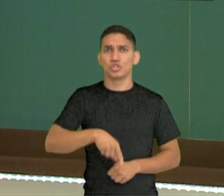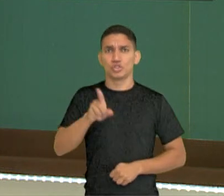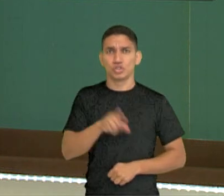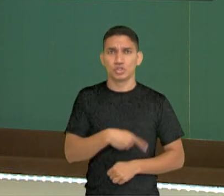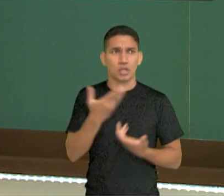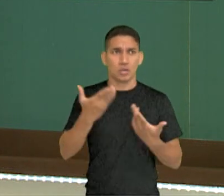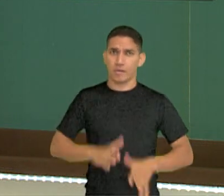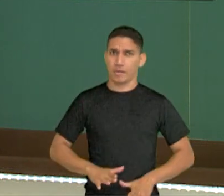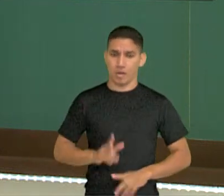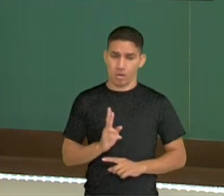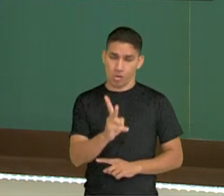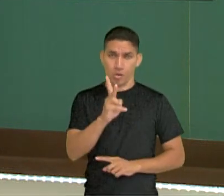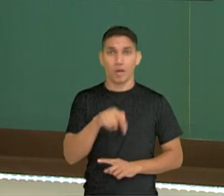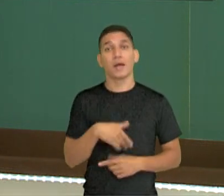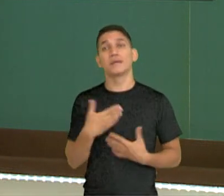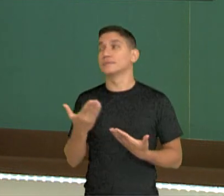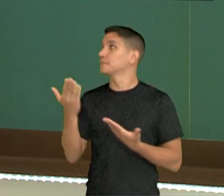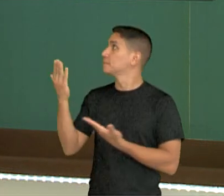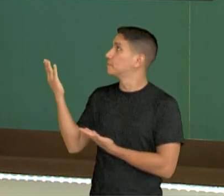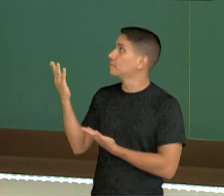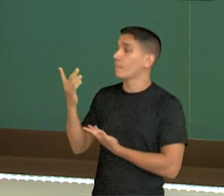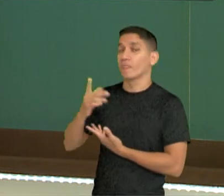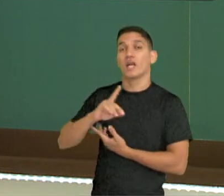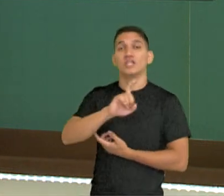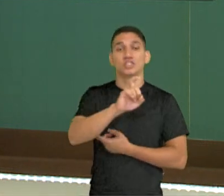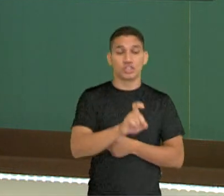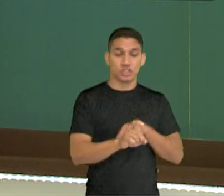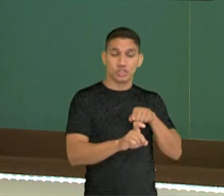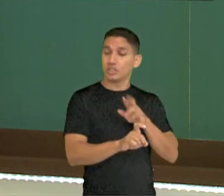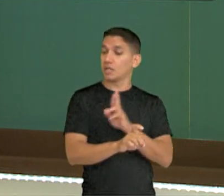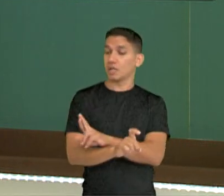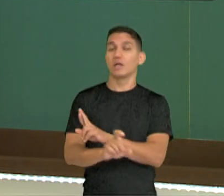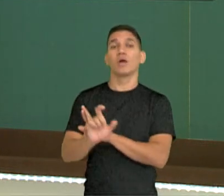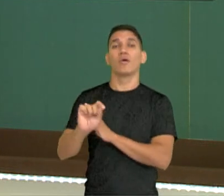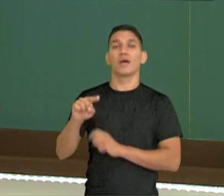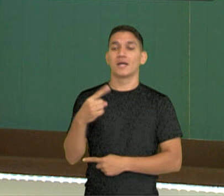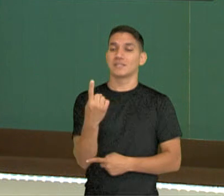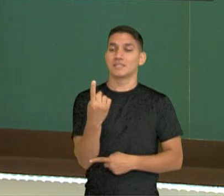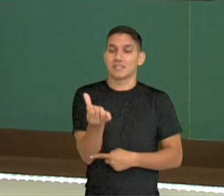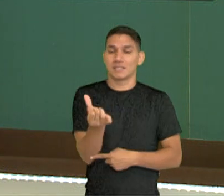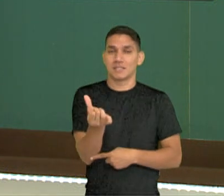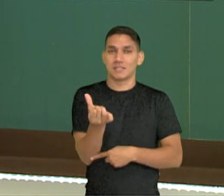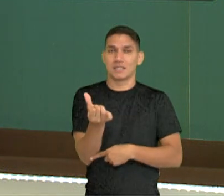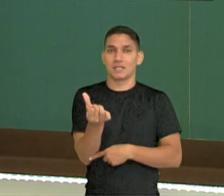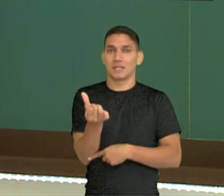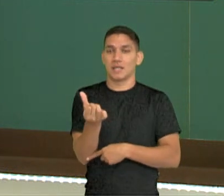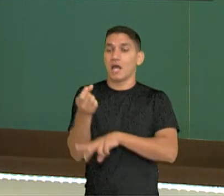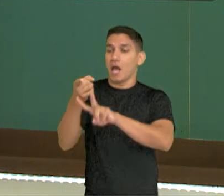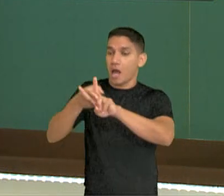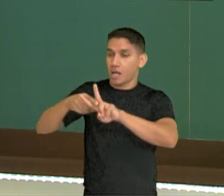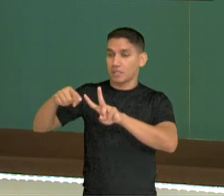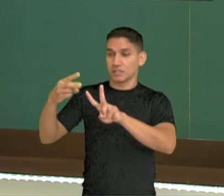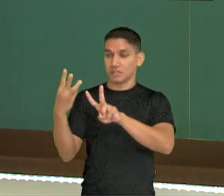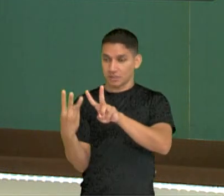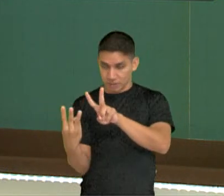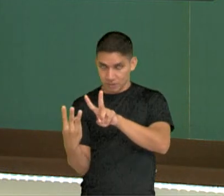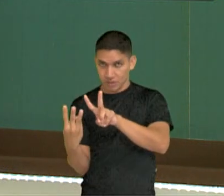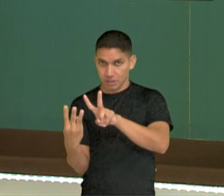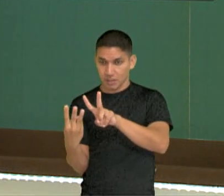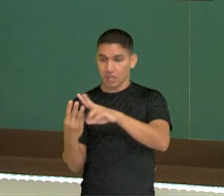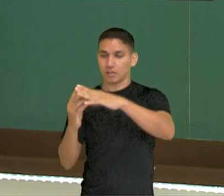queria no denominador. E aí, o x passa a ser, então, aqui, 16 raiz de 3 sobre 3,